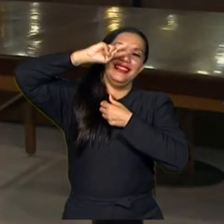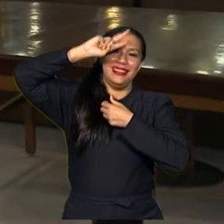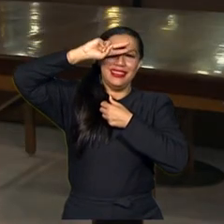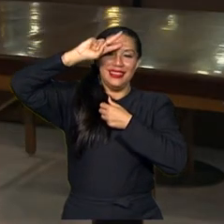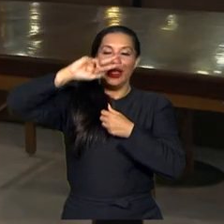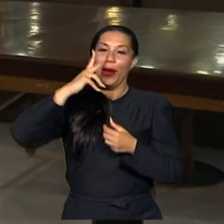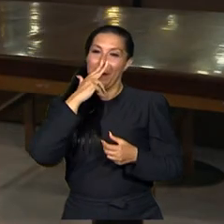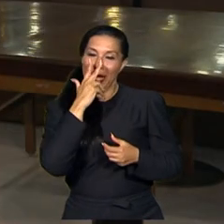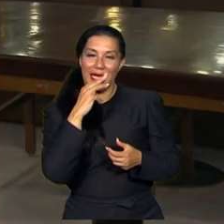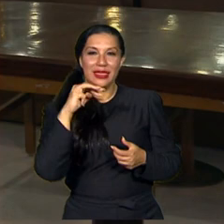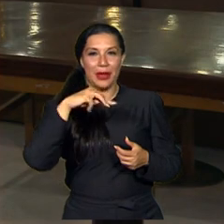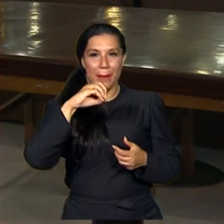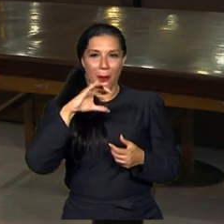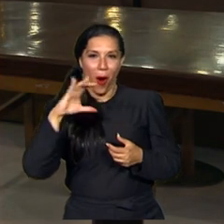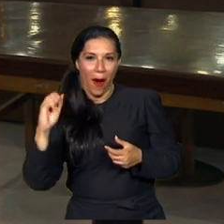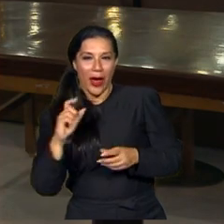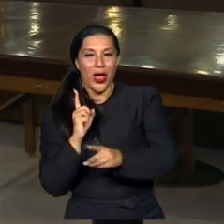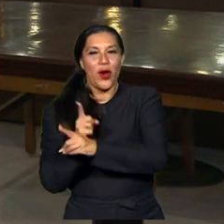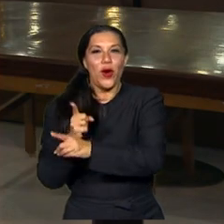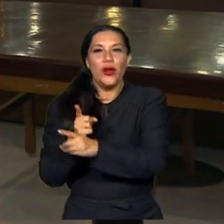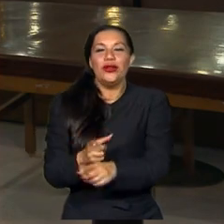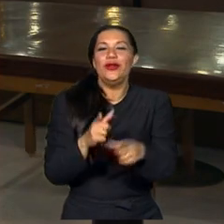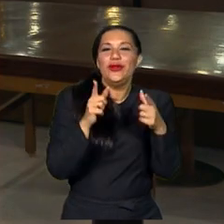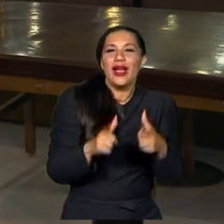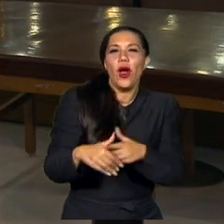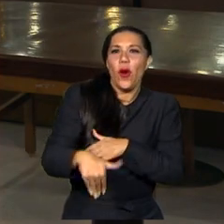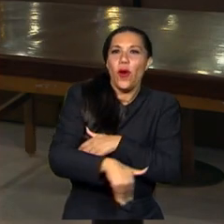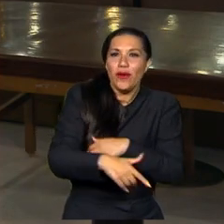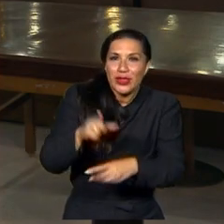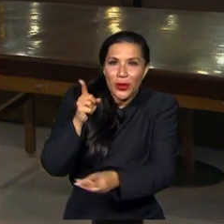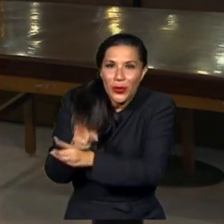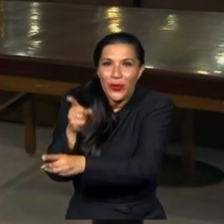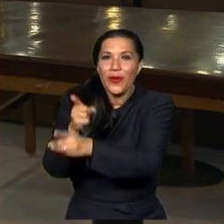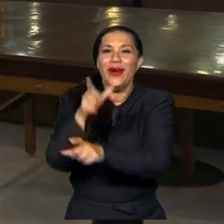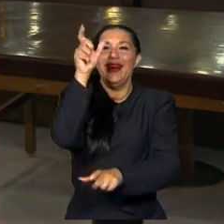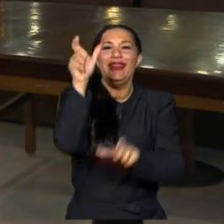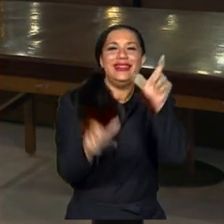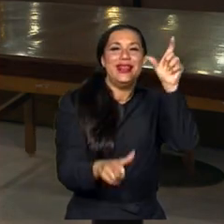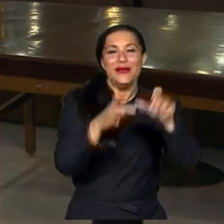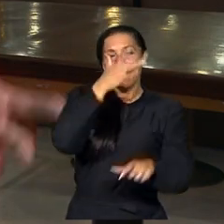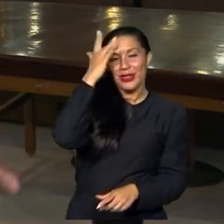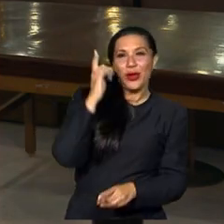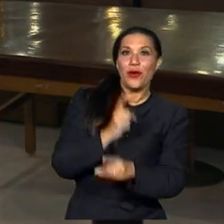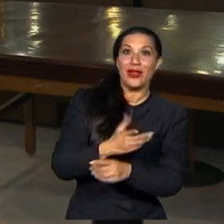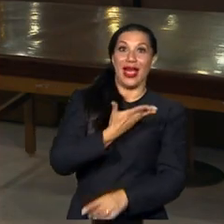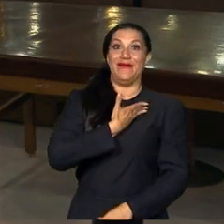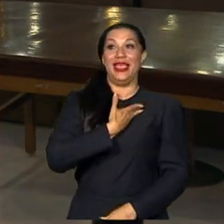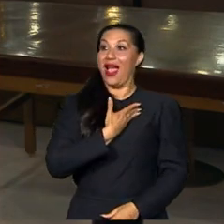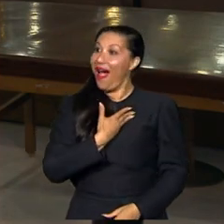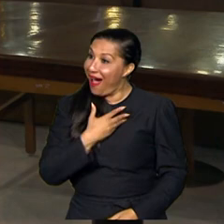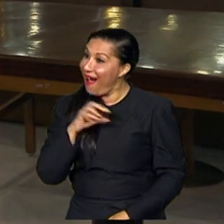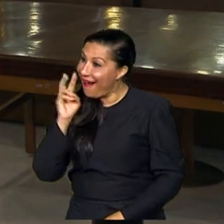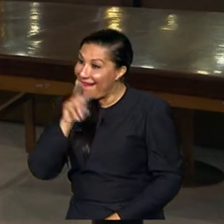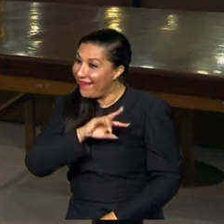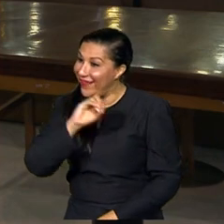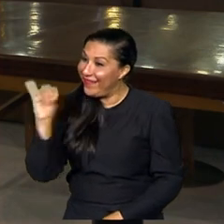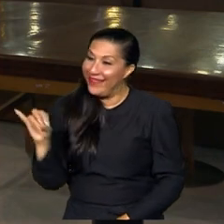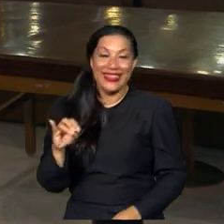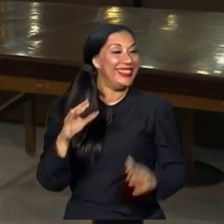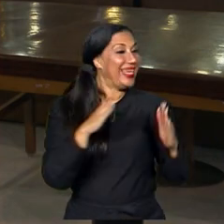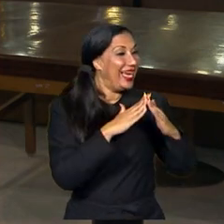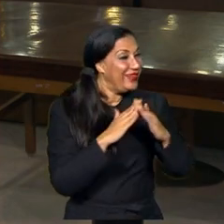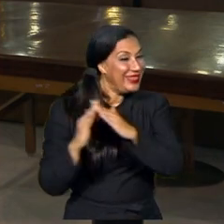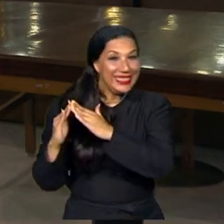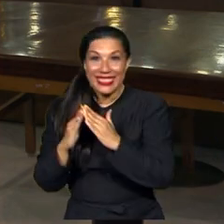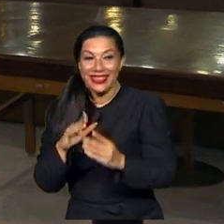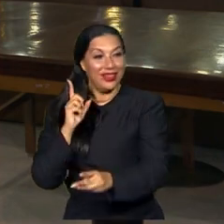Como eu falei da moto que a gente encontra as pessoas, a Javari é um lugar que você encontra as pessoas. Então, a gente encontra ali os amigos, a gente encontra os vizinhos,